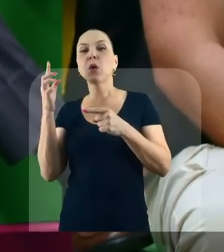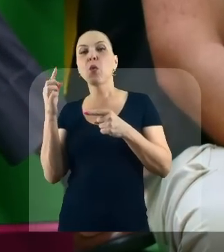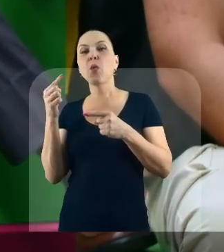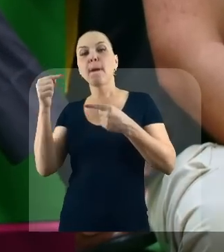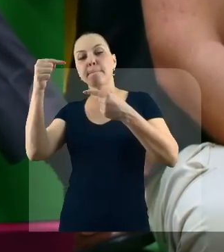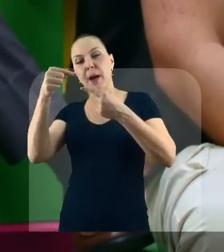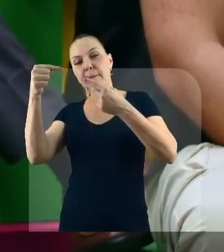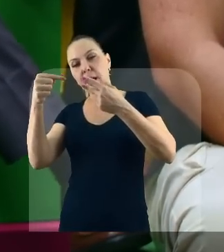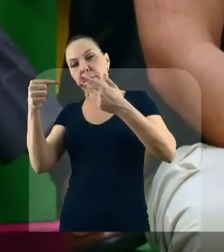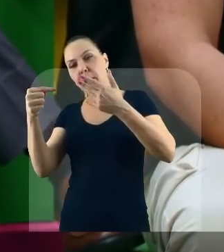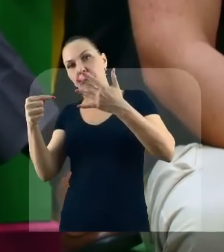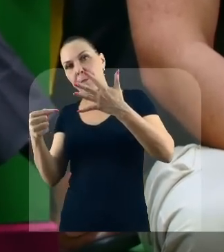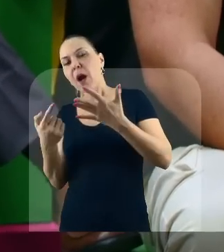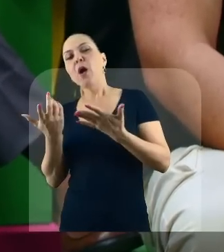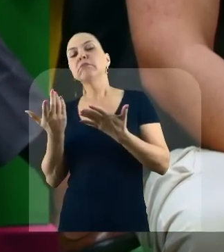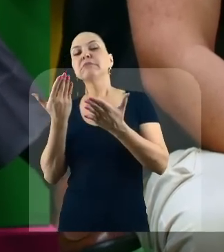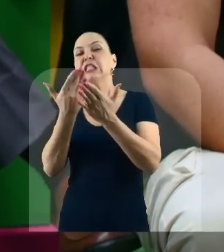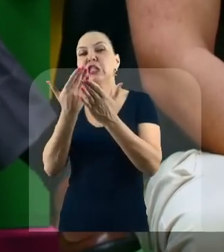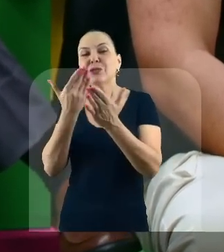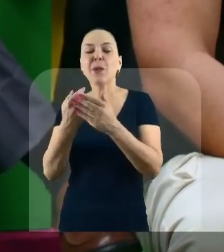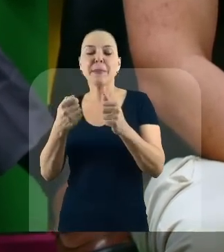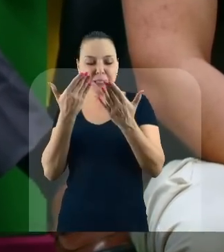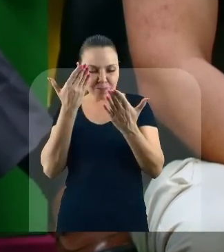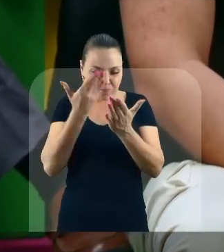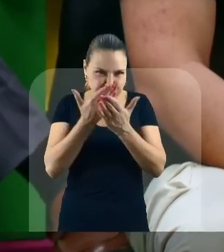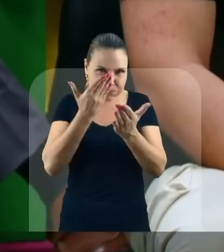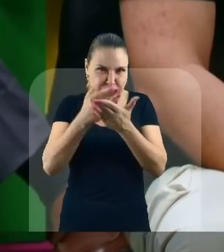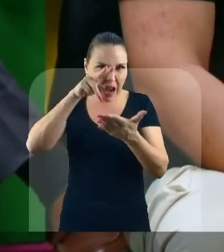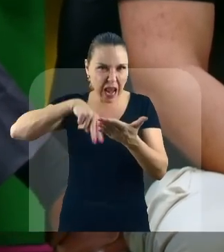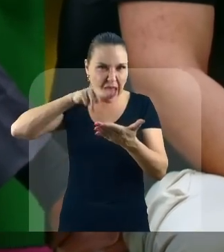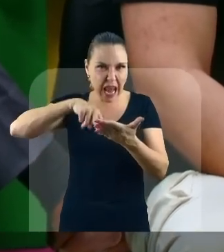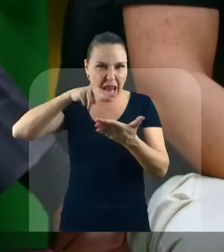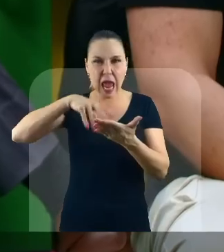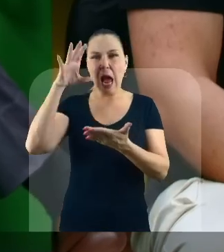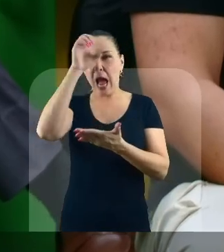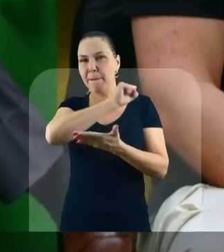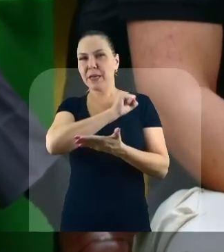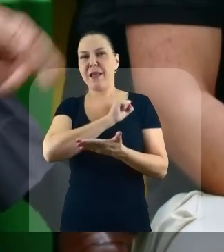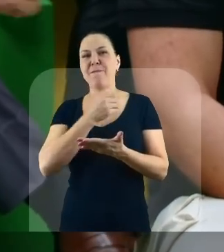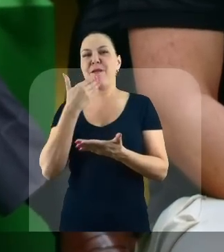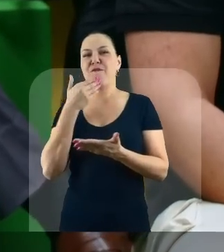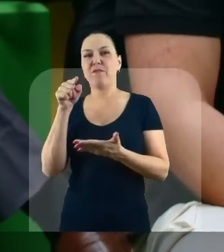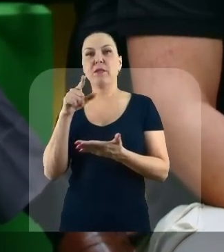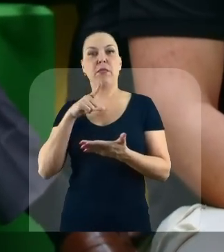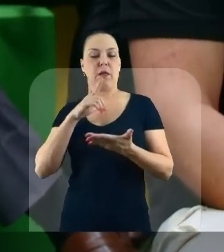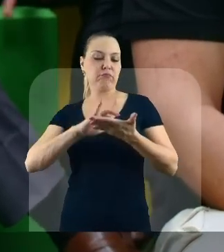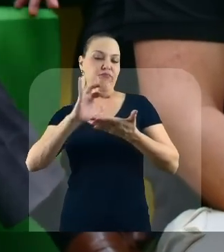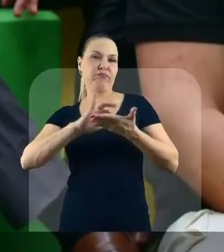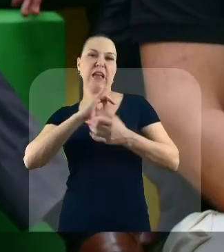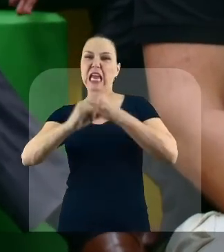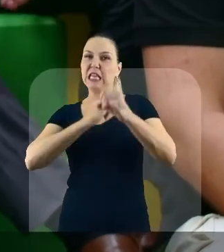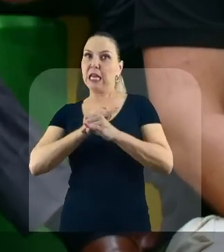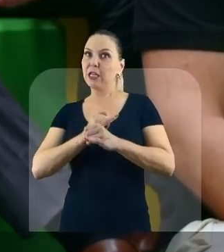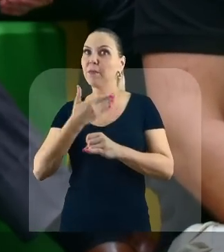Aí vocês entram naquilo que vocês já falaram no estudo, não tem saída. E isso pode ser feito muito mais rápido com essas ferramentas que você tem. Da rua